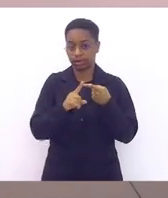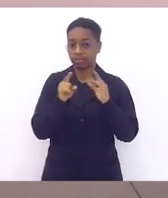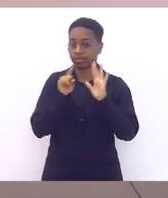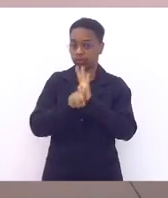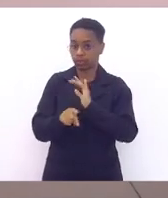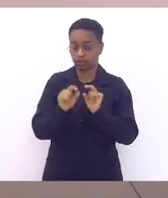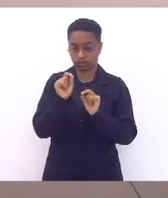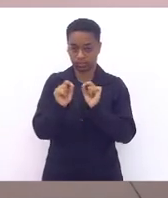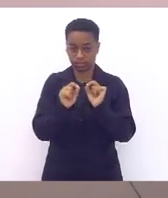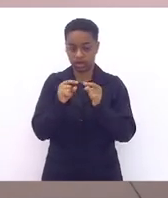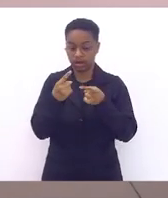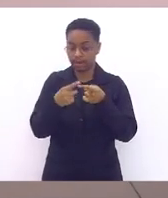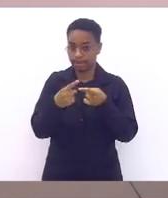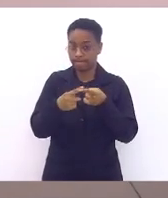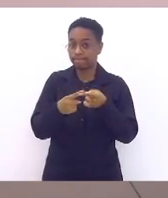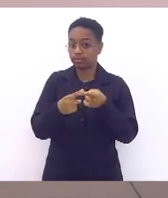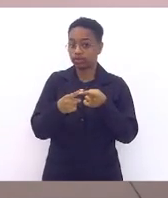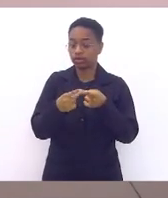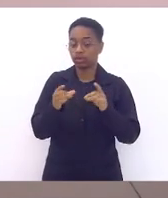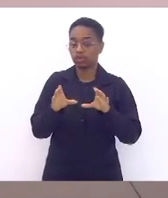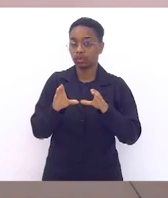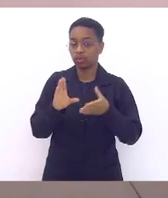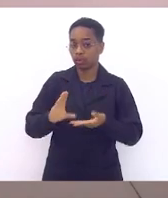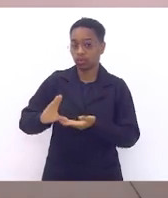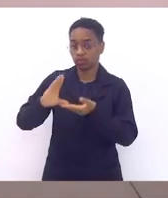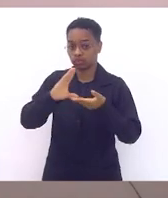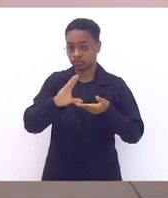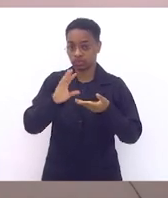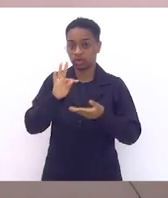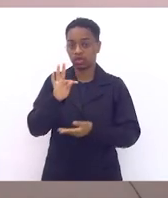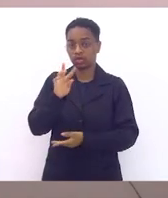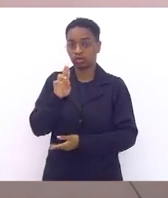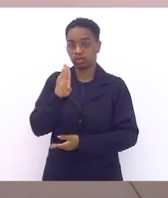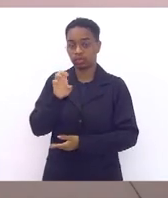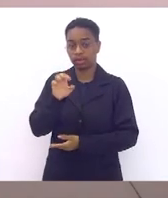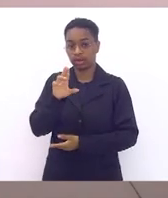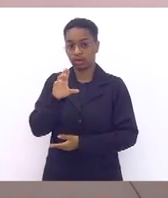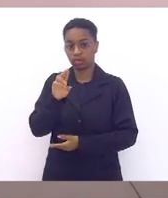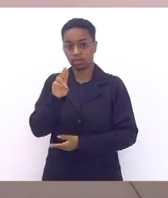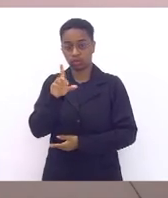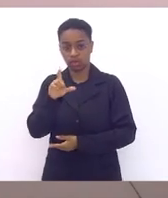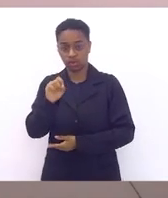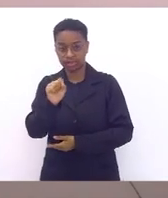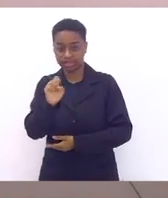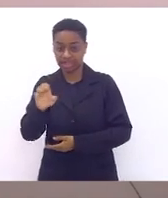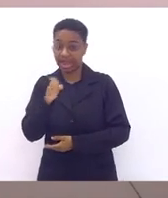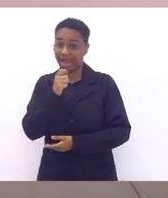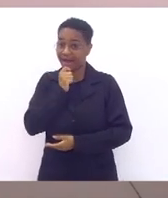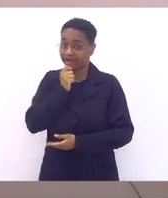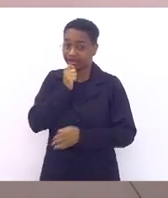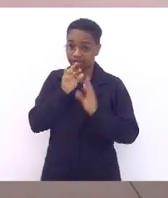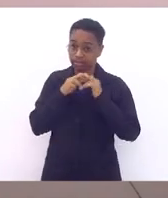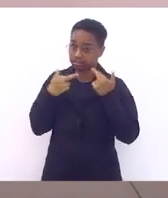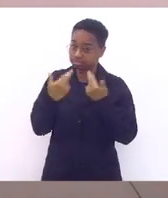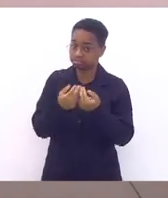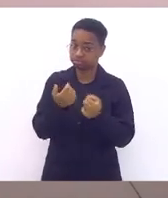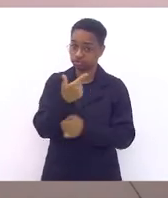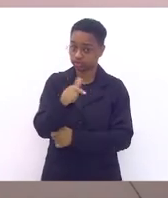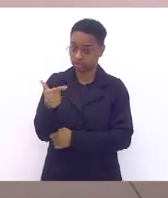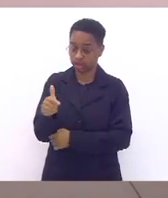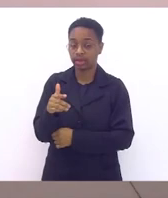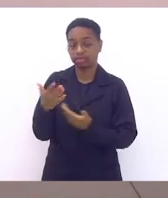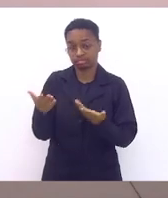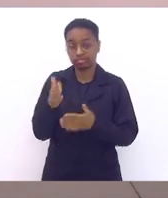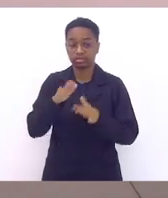é por que que o Conselho de Tuberculose ainda não se reuniu? Salvo engano, acho até que o Carlos Basílio pode